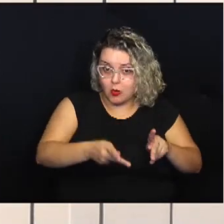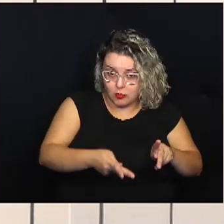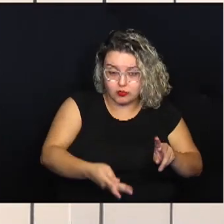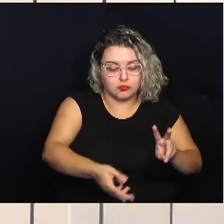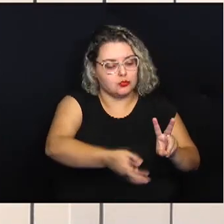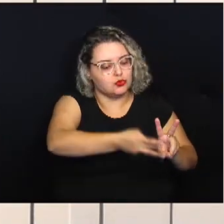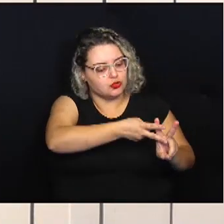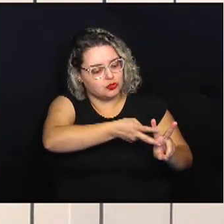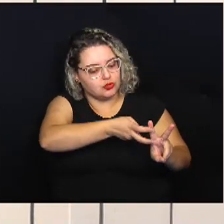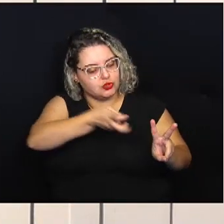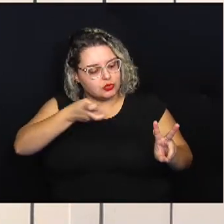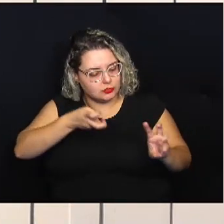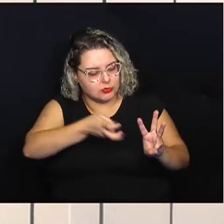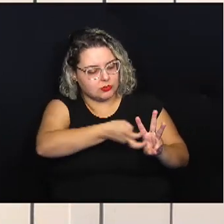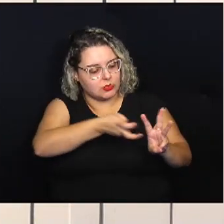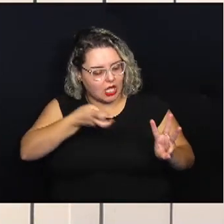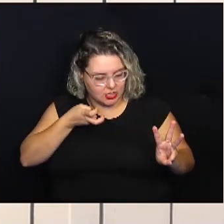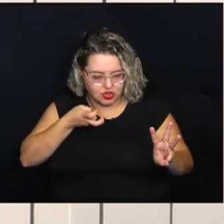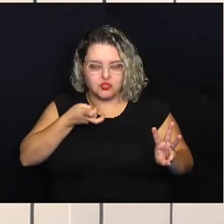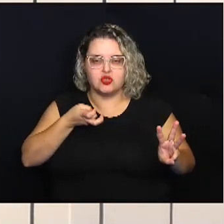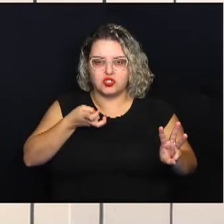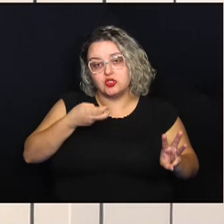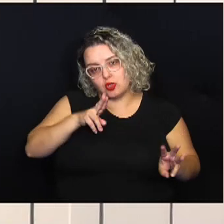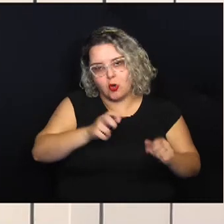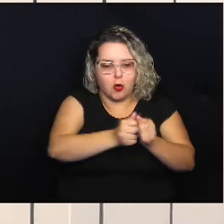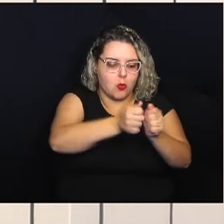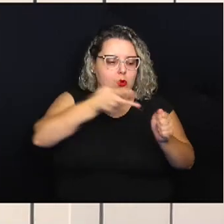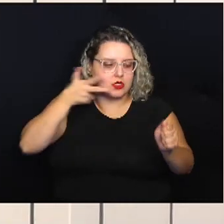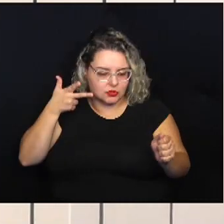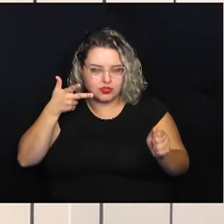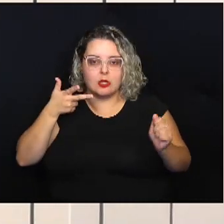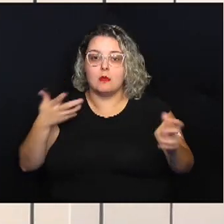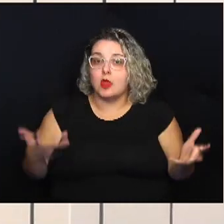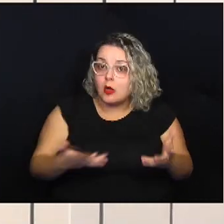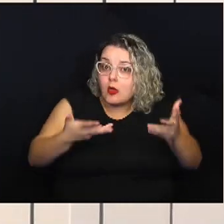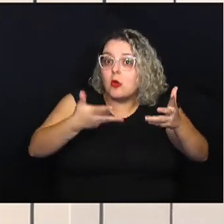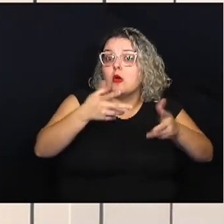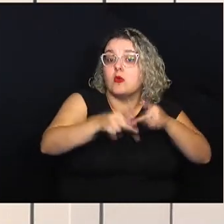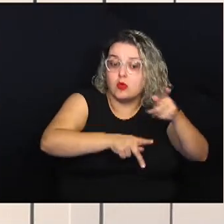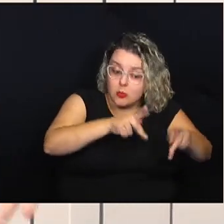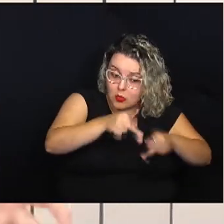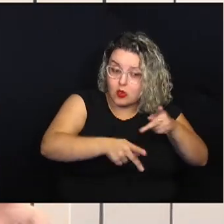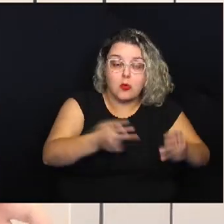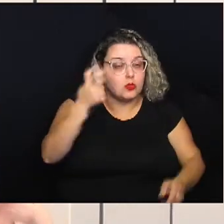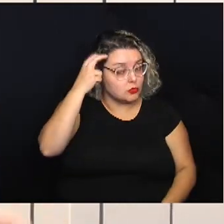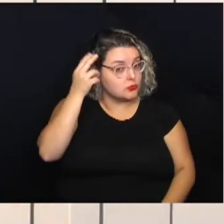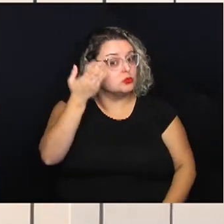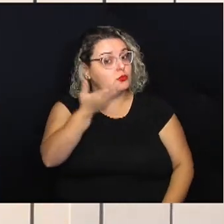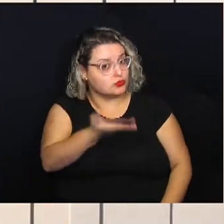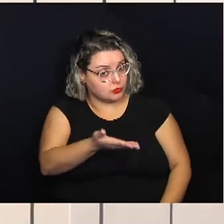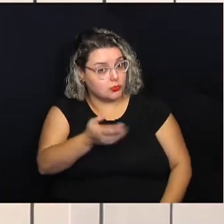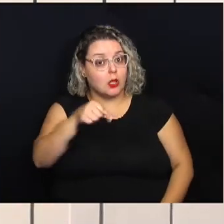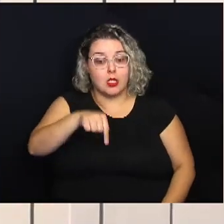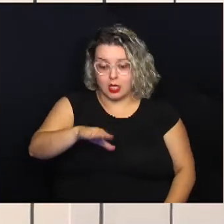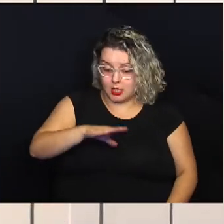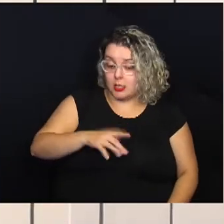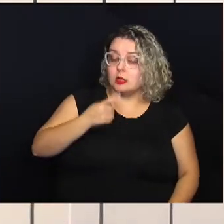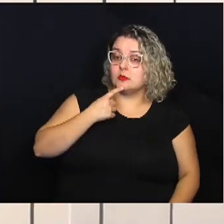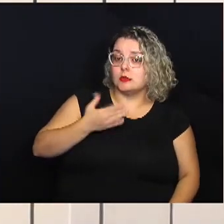de explicitar, né, a diversidade das culturas dos povos originários. E aqui na cidade,